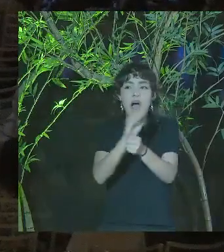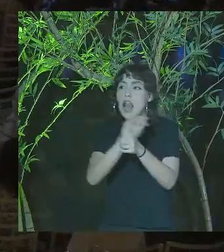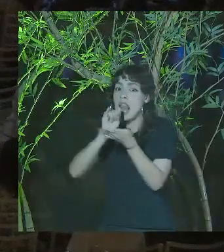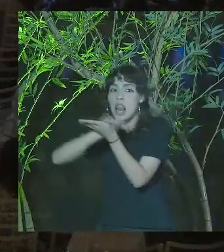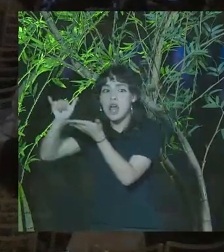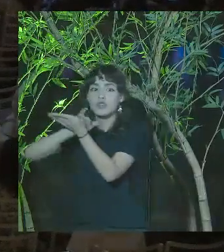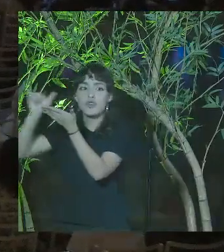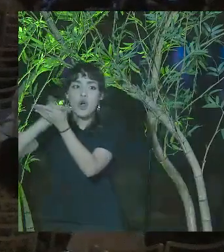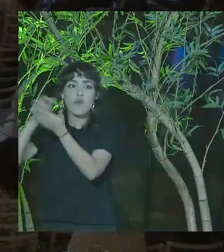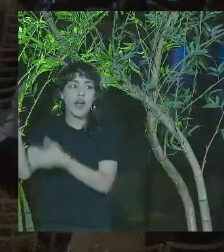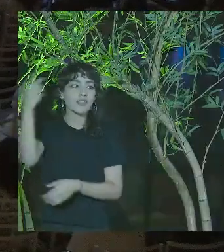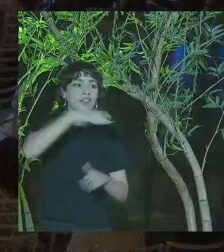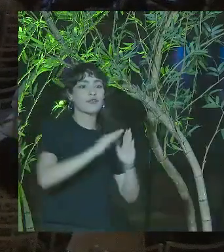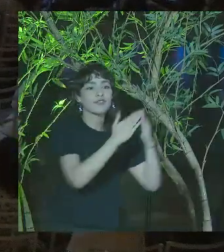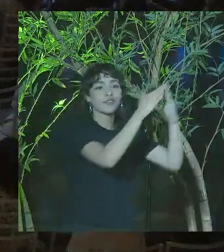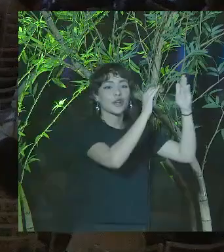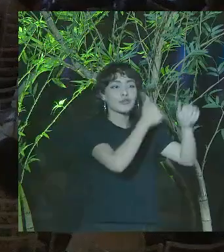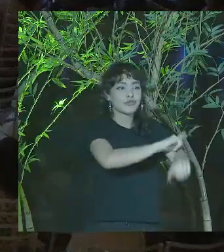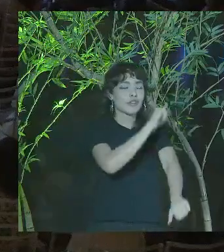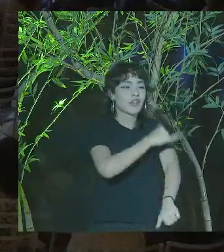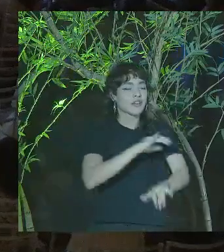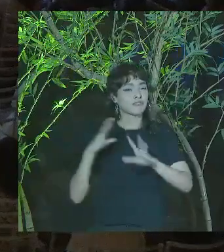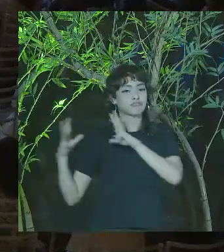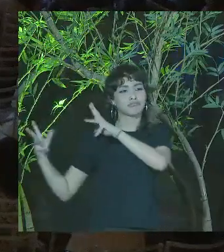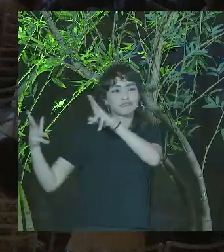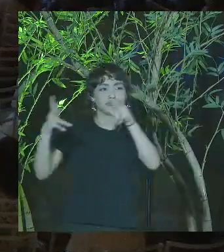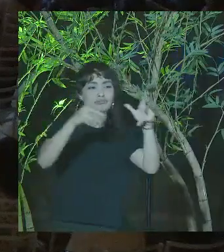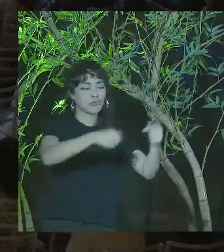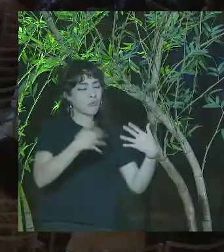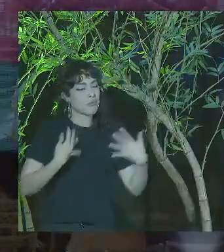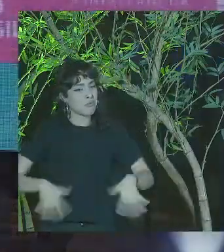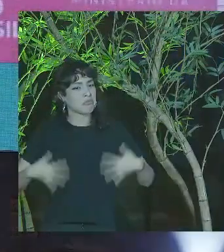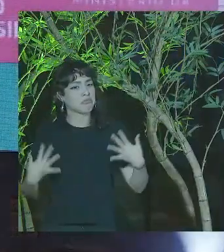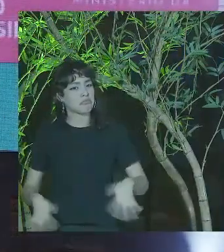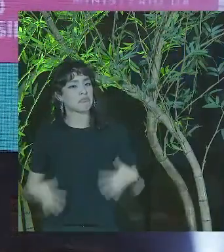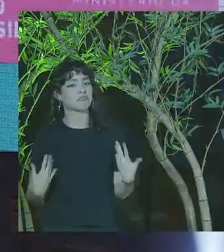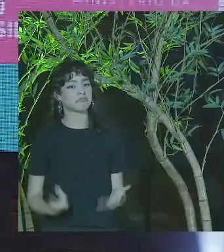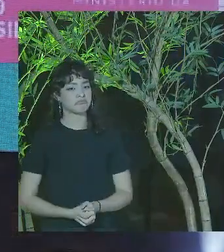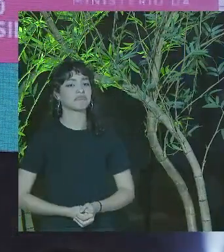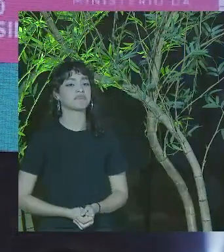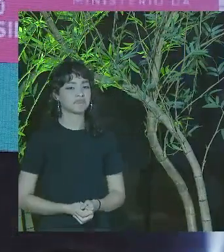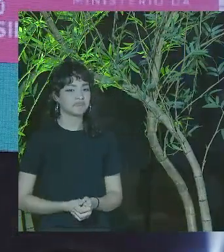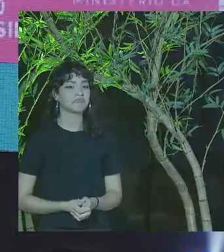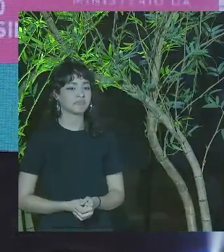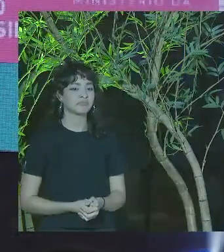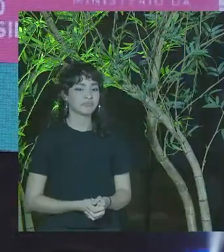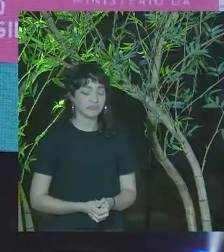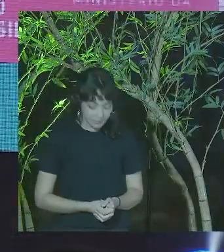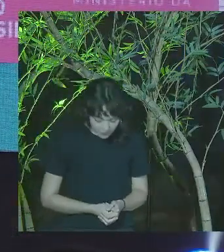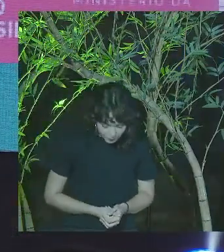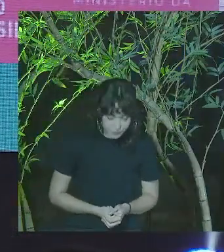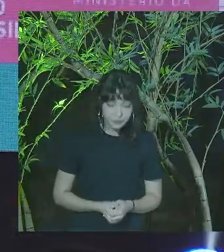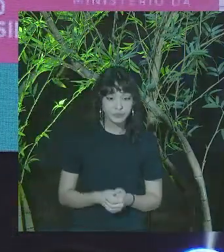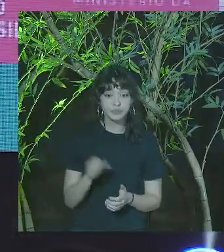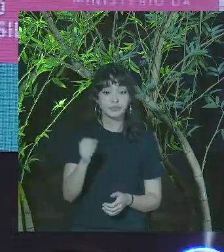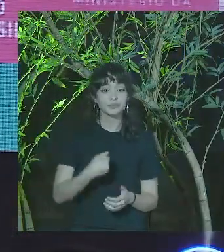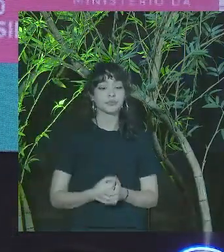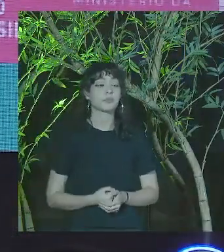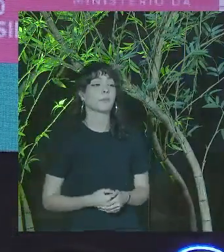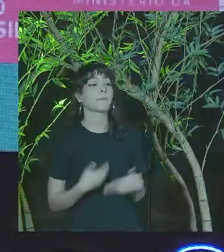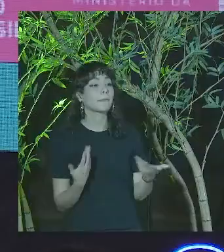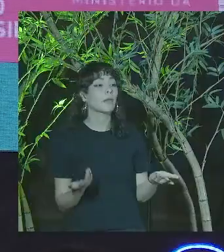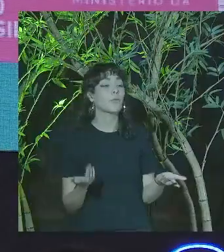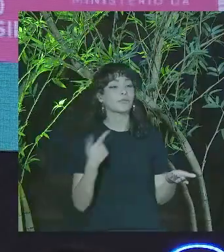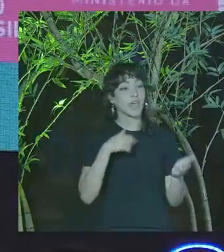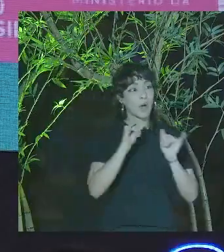da ONU, até a favela do Rio de Janeiro, ela bota pra quebrar. Entendeu? Quem é que já trazer assim, só pra fazer a abertura basicamente pra vocês? Ao